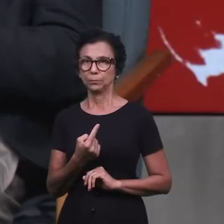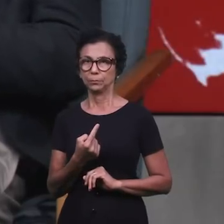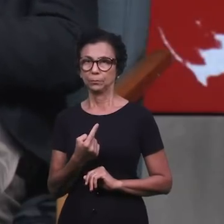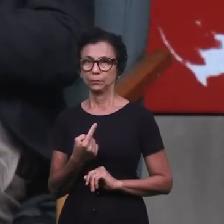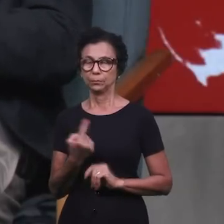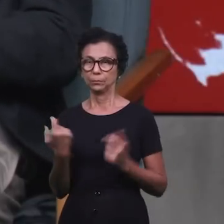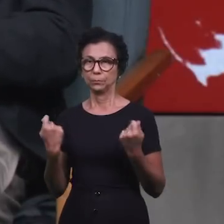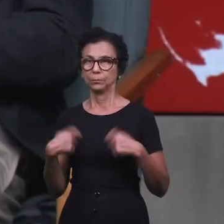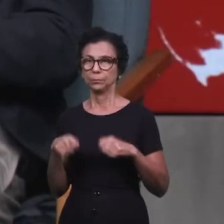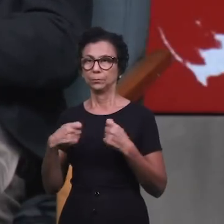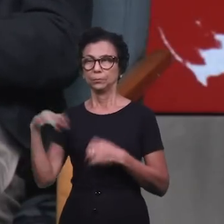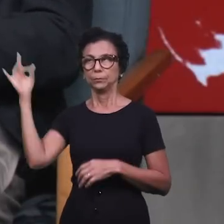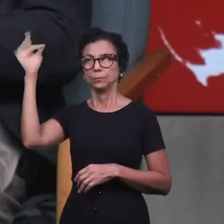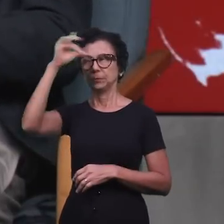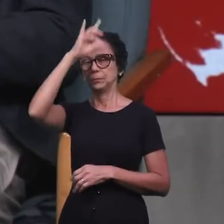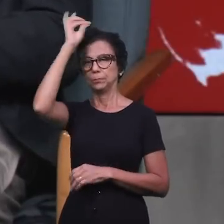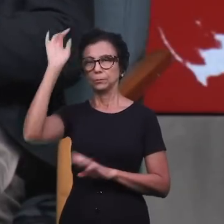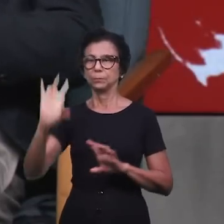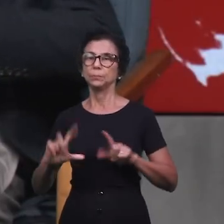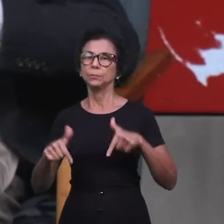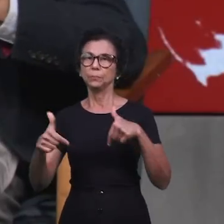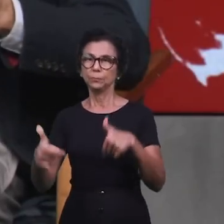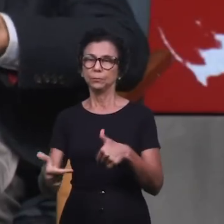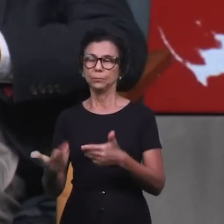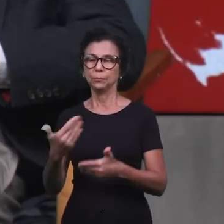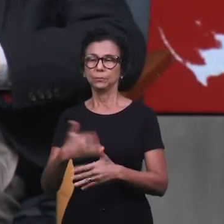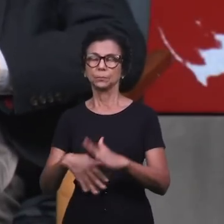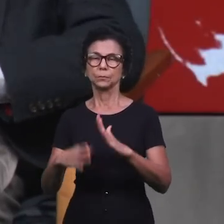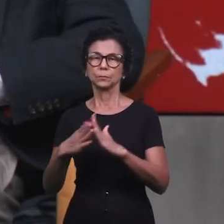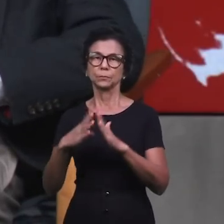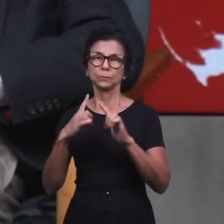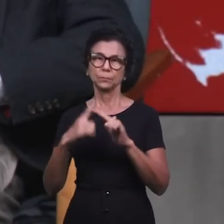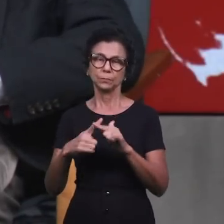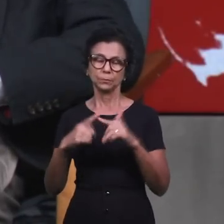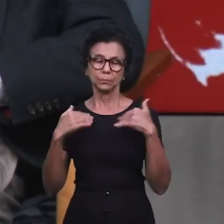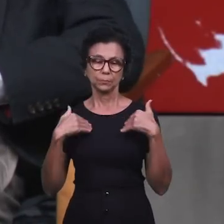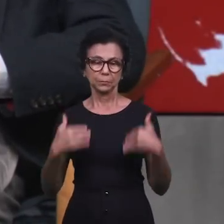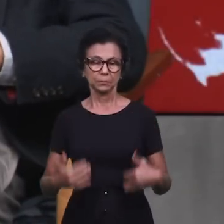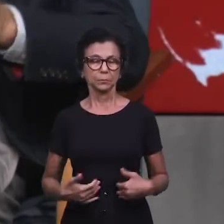Santo no corpo. Nós somos dependentes disso. E por isso